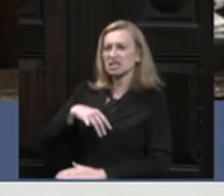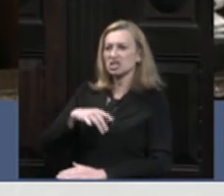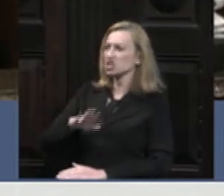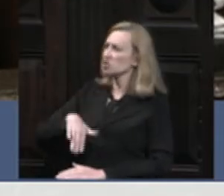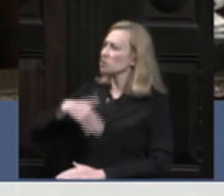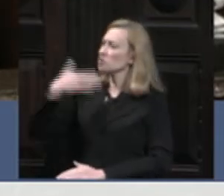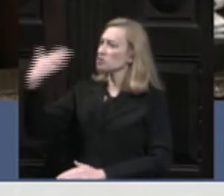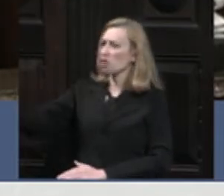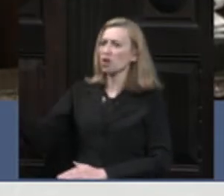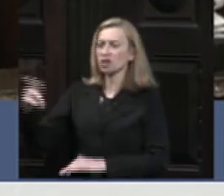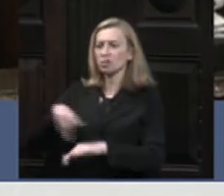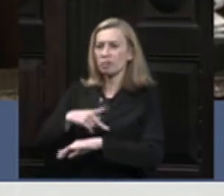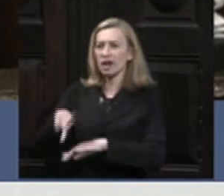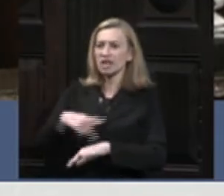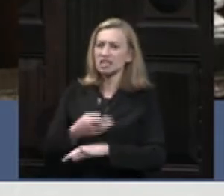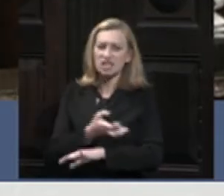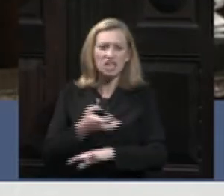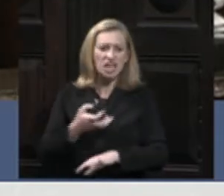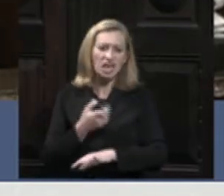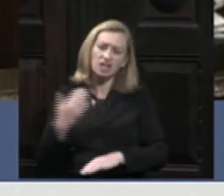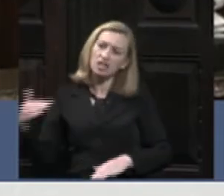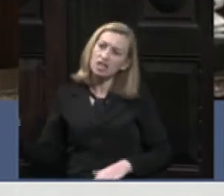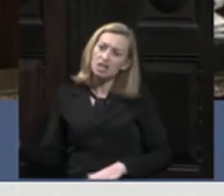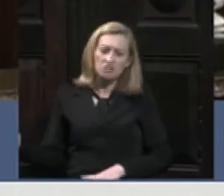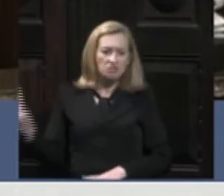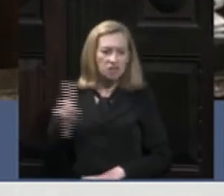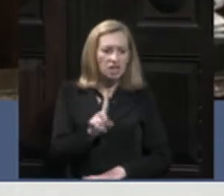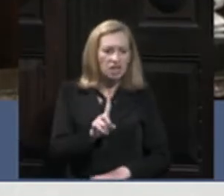para roubar, carregar